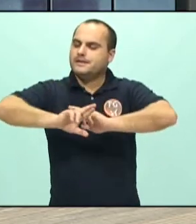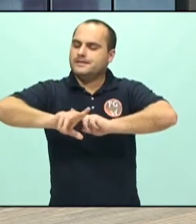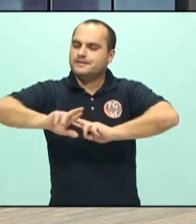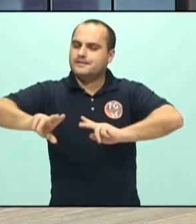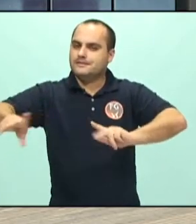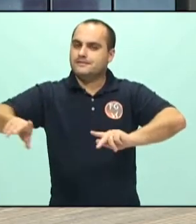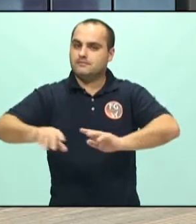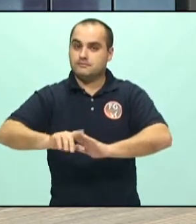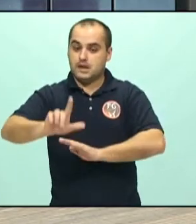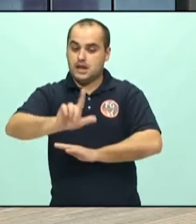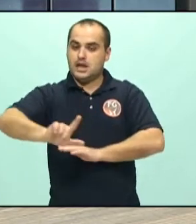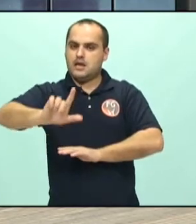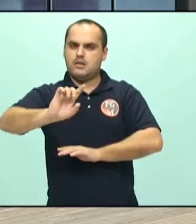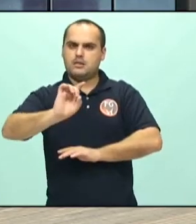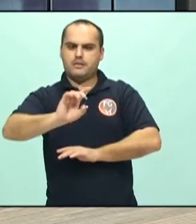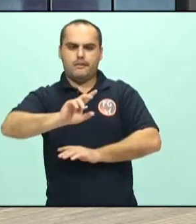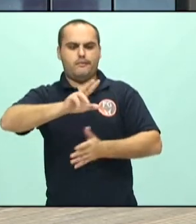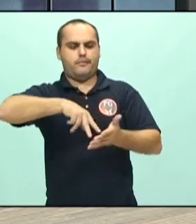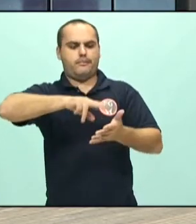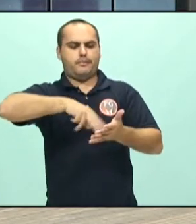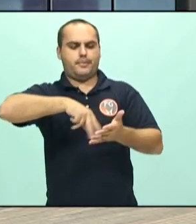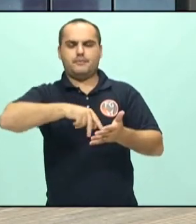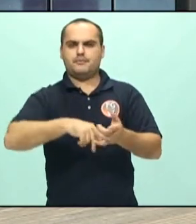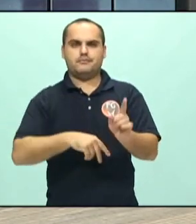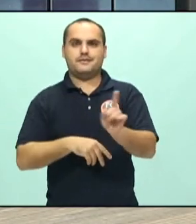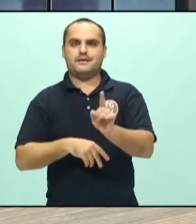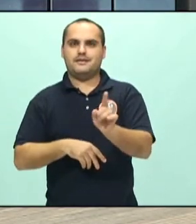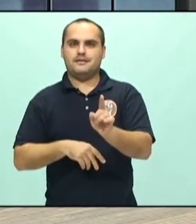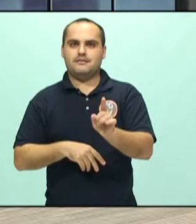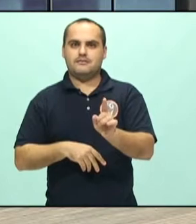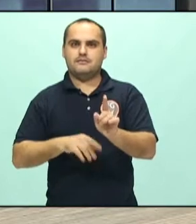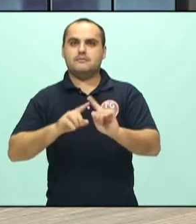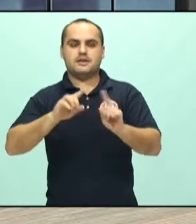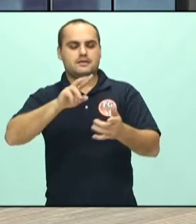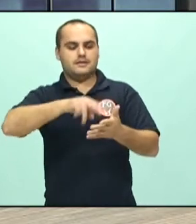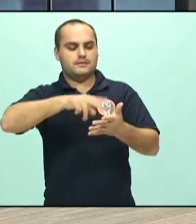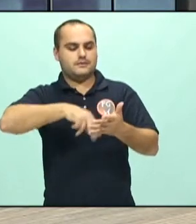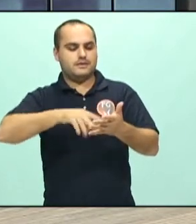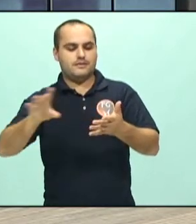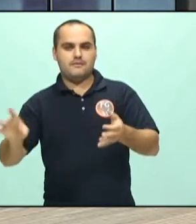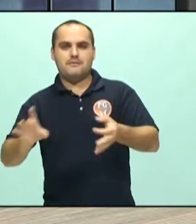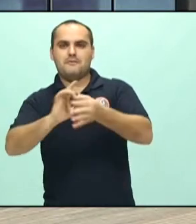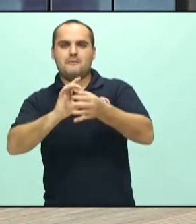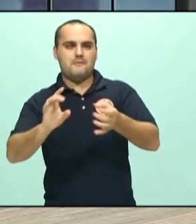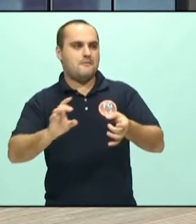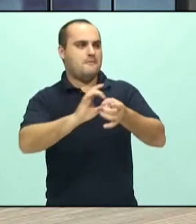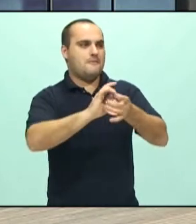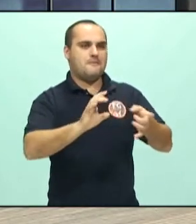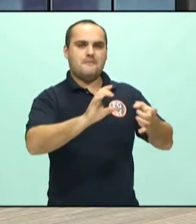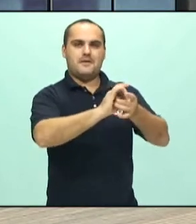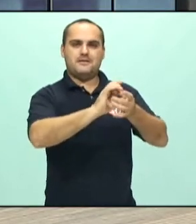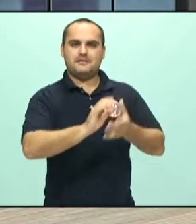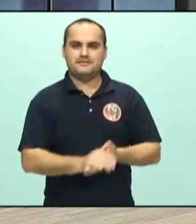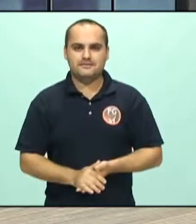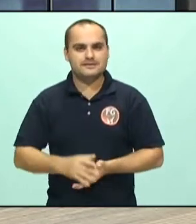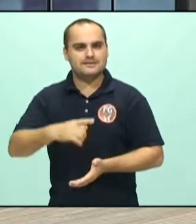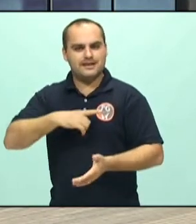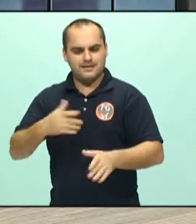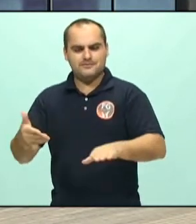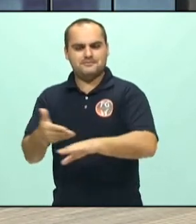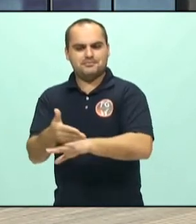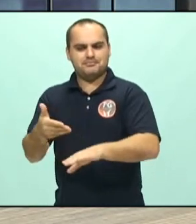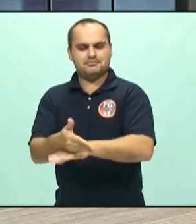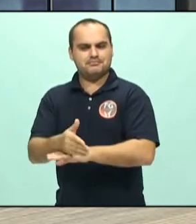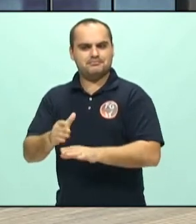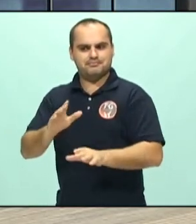leitura não só pela leitura, é a leitura que está contextualizada, é a leitura que envolve o participante do ciclo,